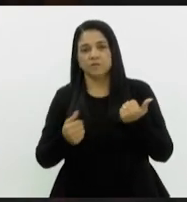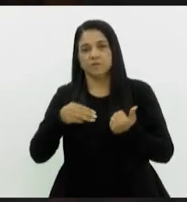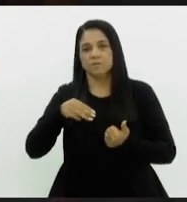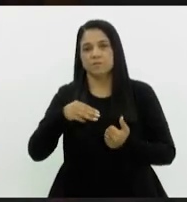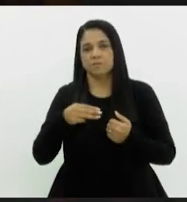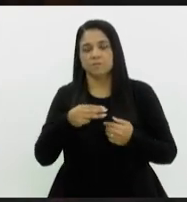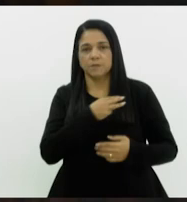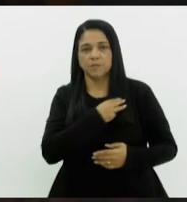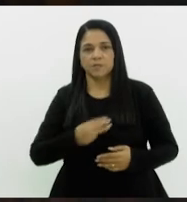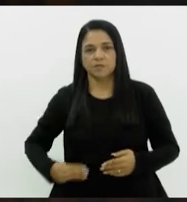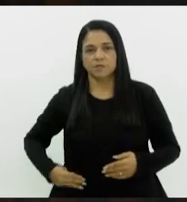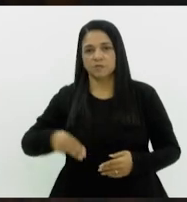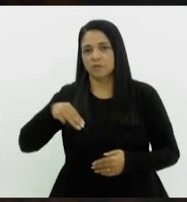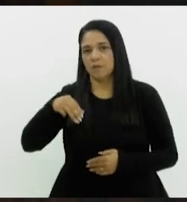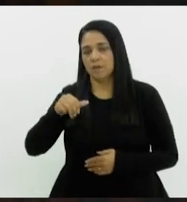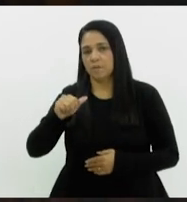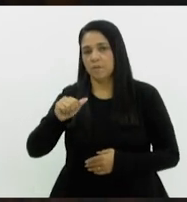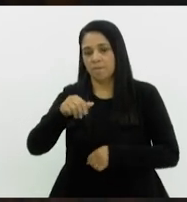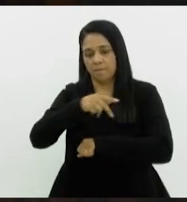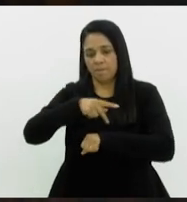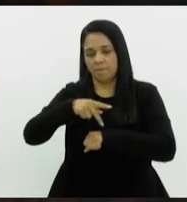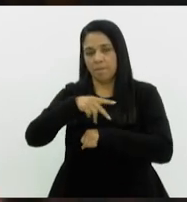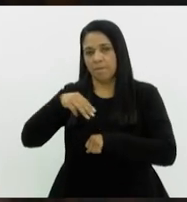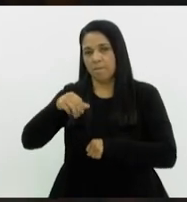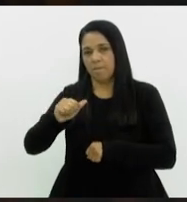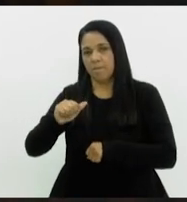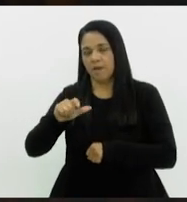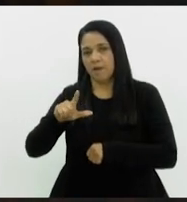senhor Luin Xin Chong.